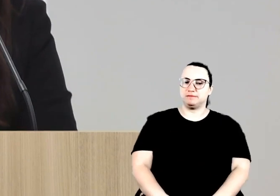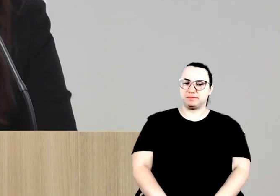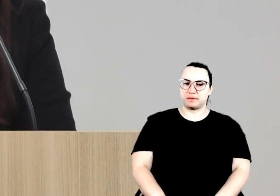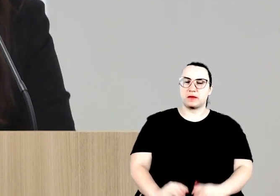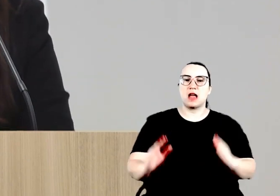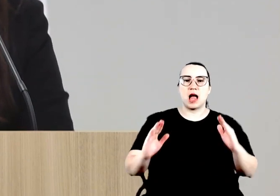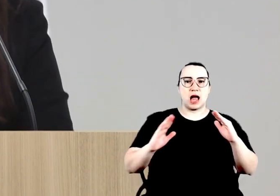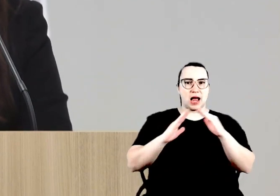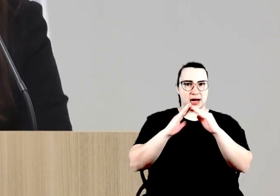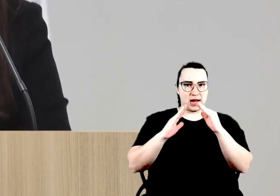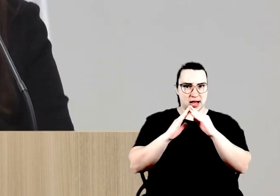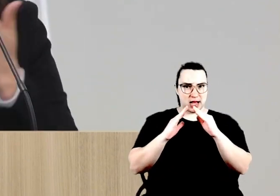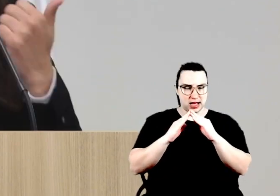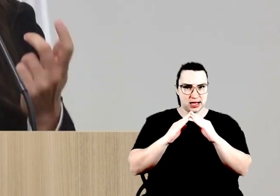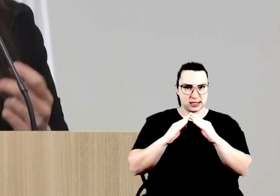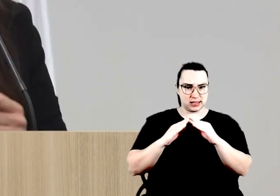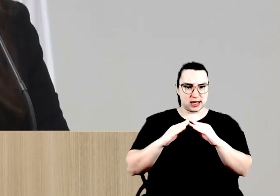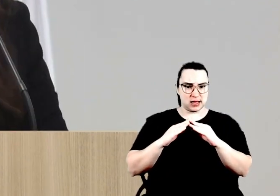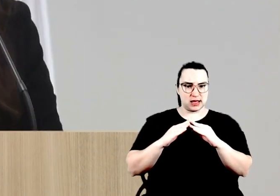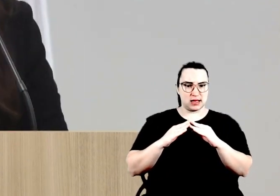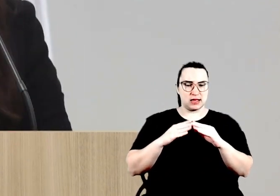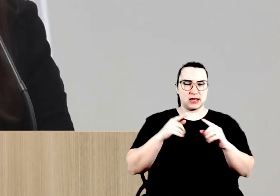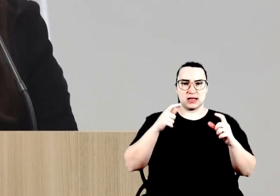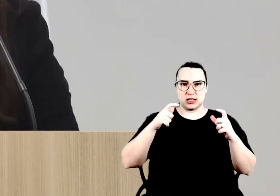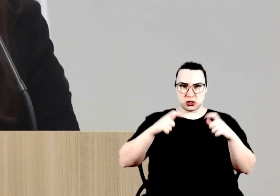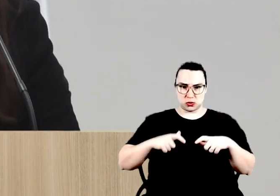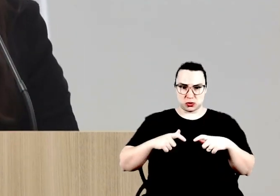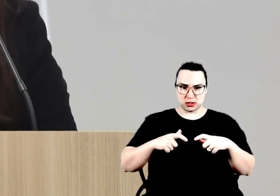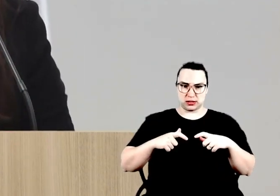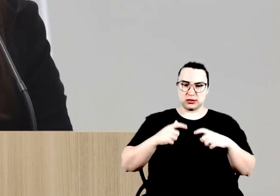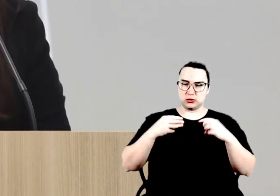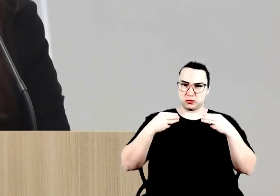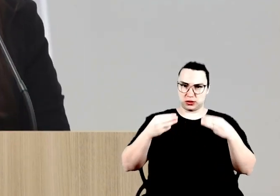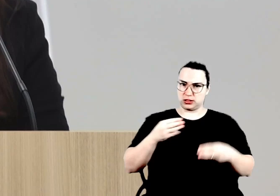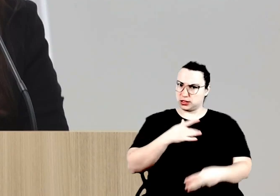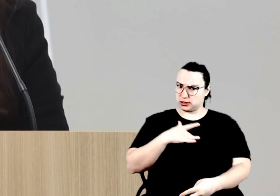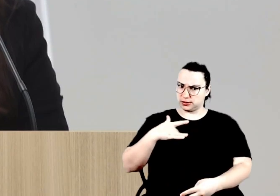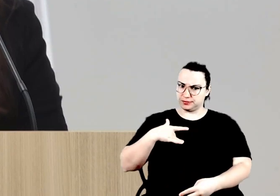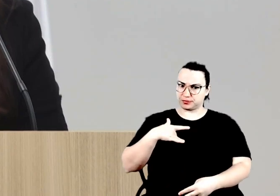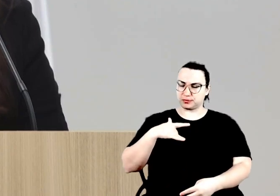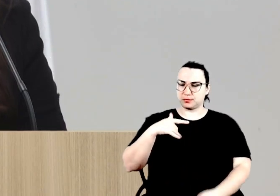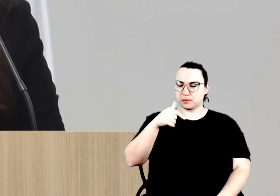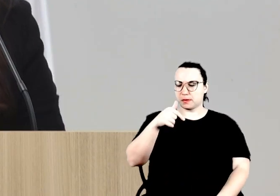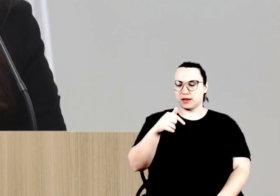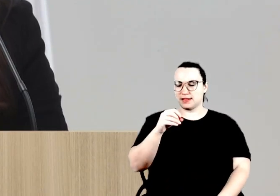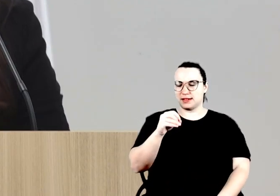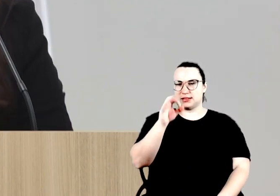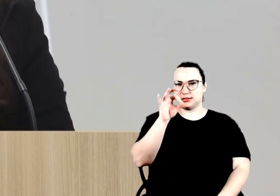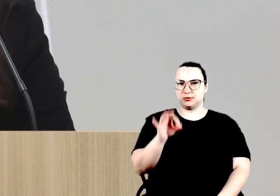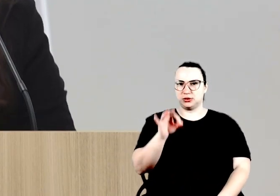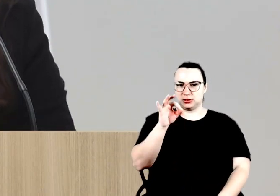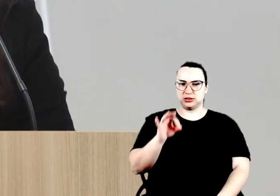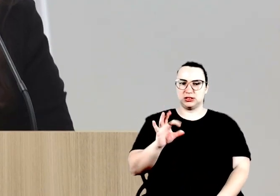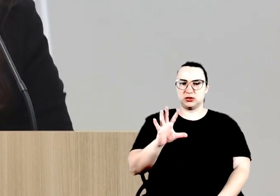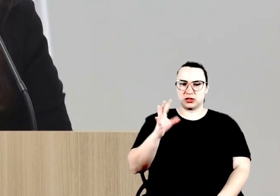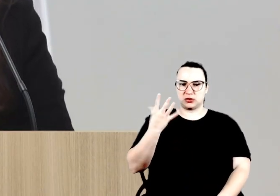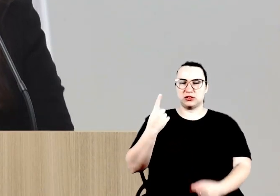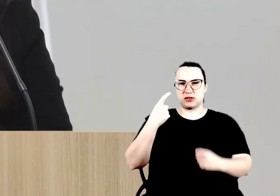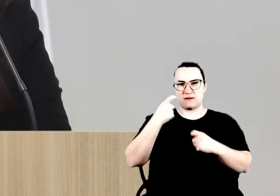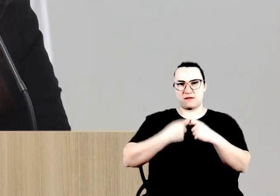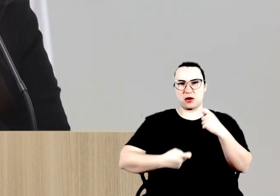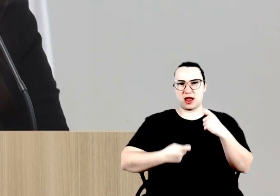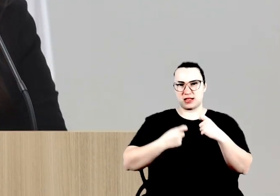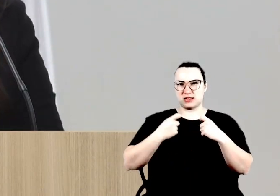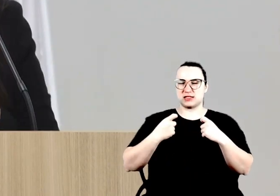também é o local de ocorrência, ainda segundo o Ministério da Saúde, de cerca de 70% dos casos de violência